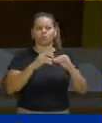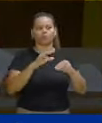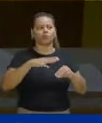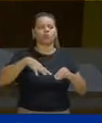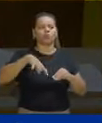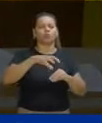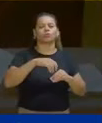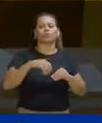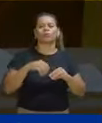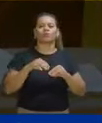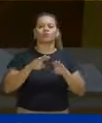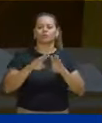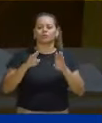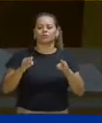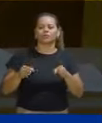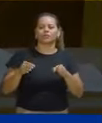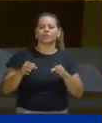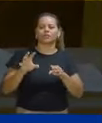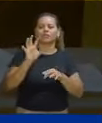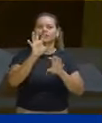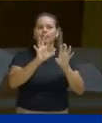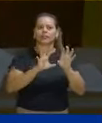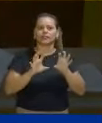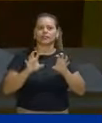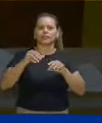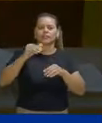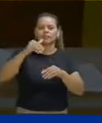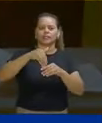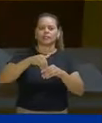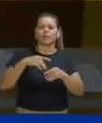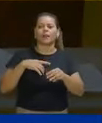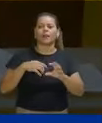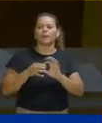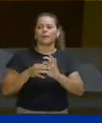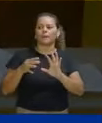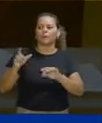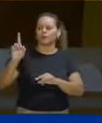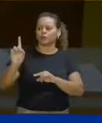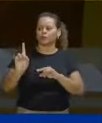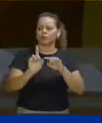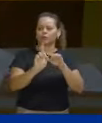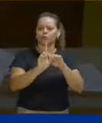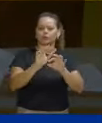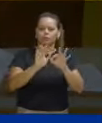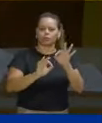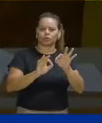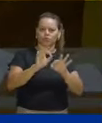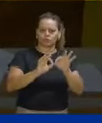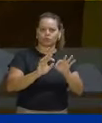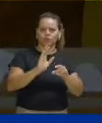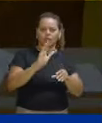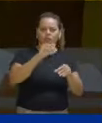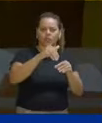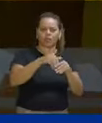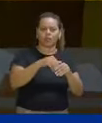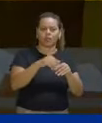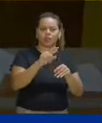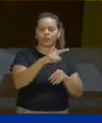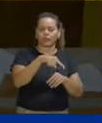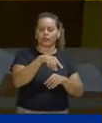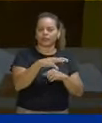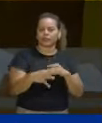questão ficou esclarecida, no sentido que será permitida a designação de juiz eleitoral para exercer a função de juiz eleitoral das